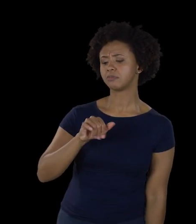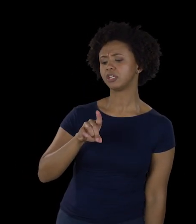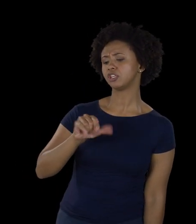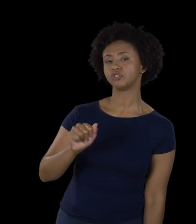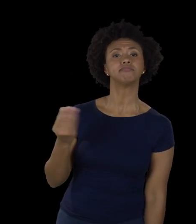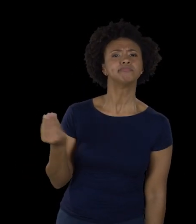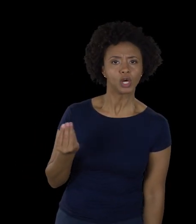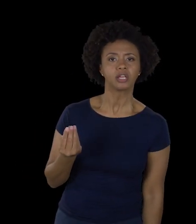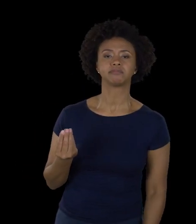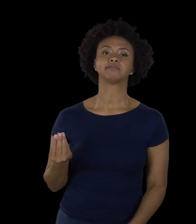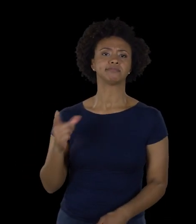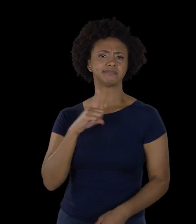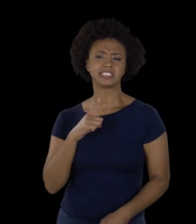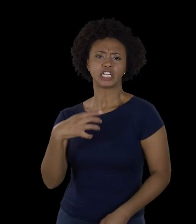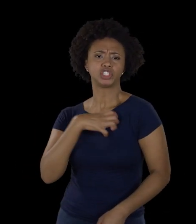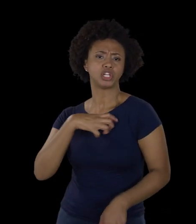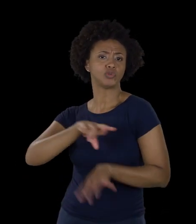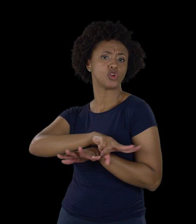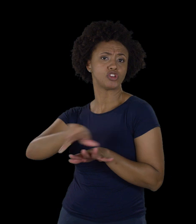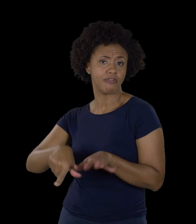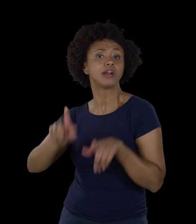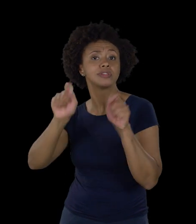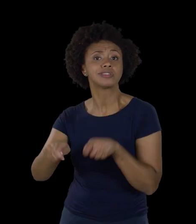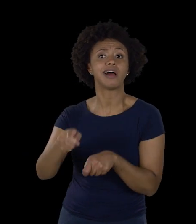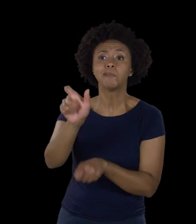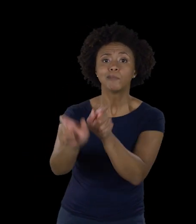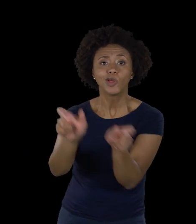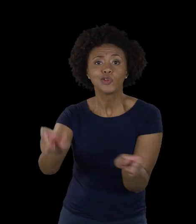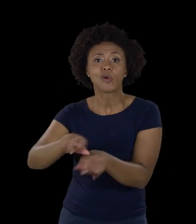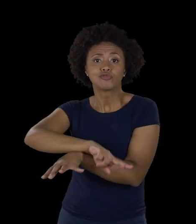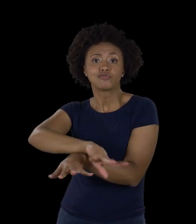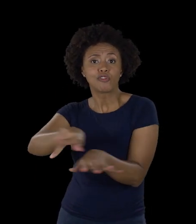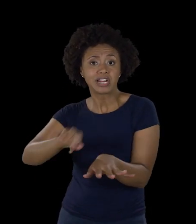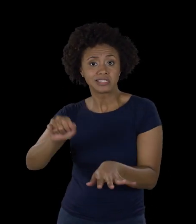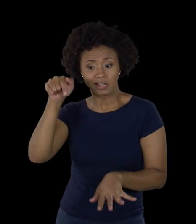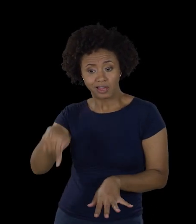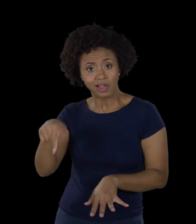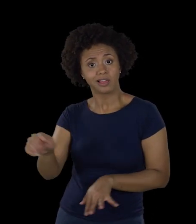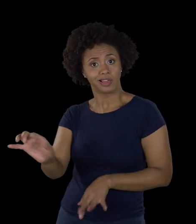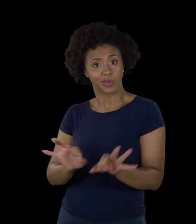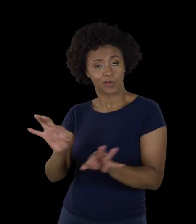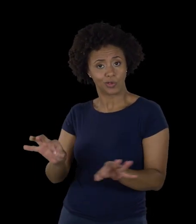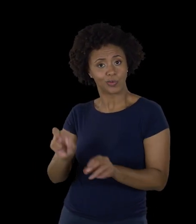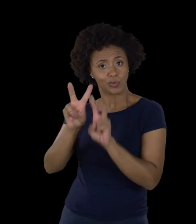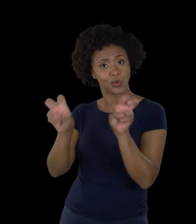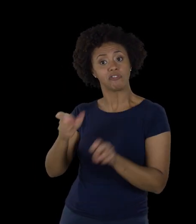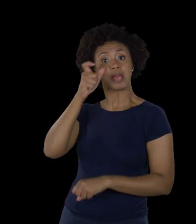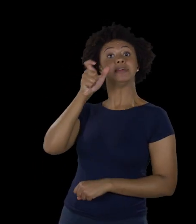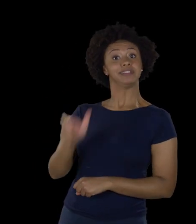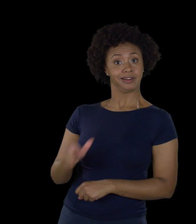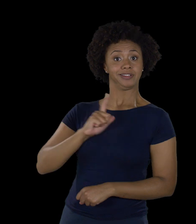diferentes produtos a gente fala com públicos diferenciados e que podem se interessar no conteúdo